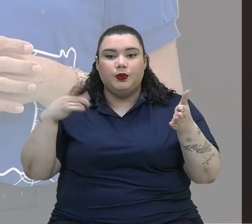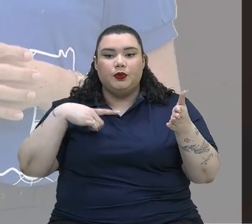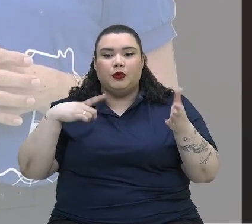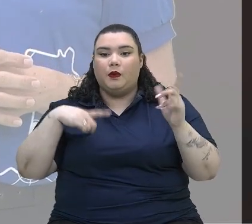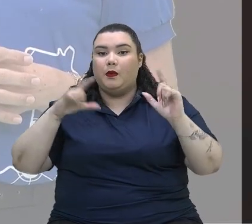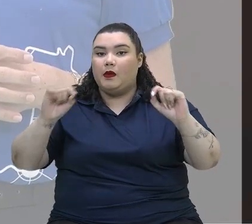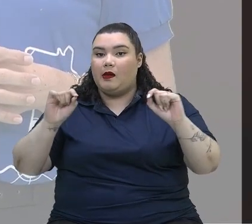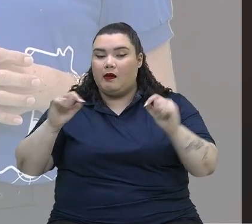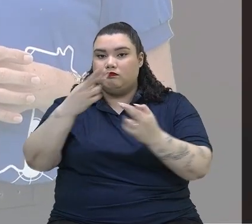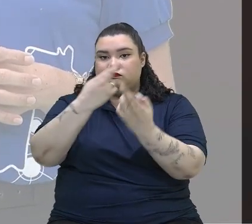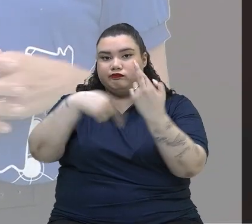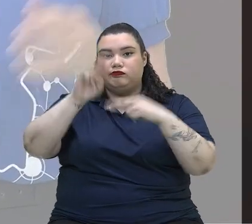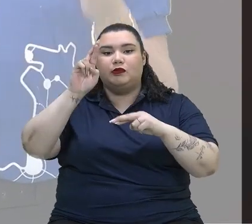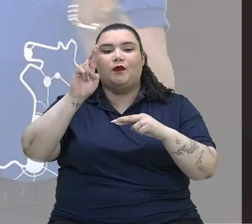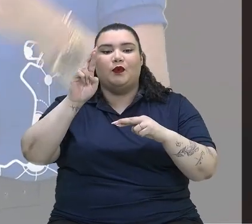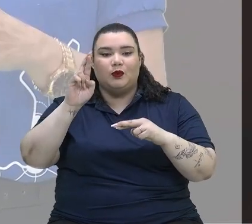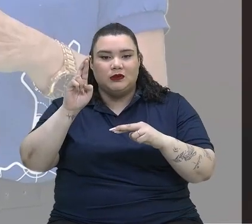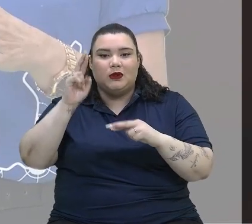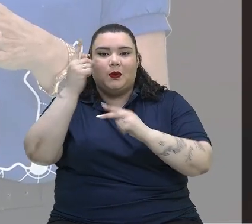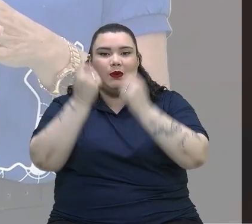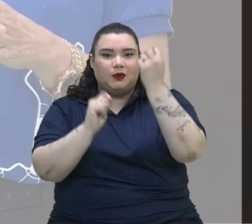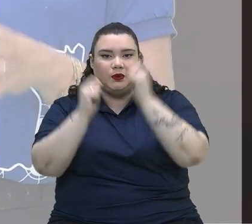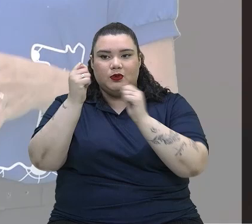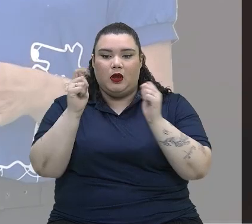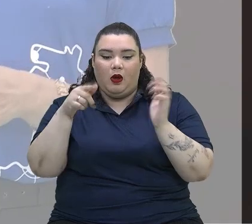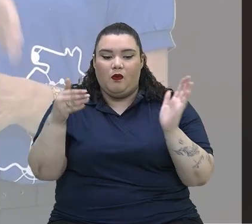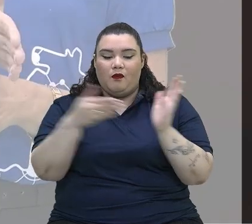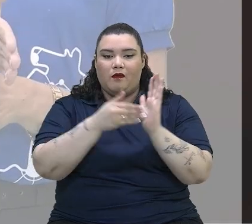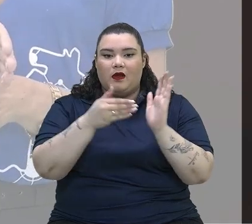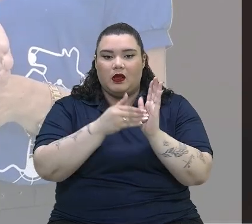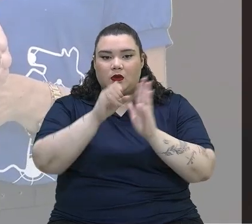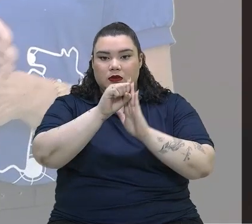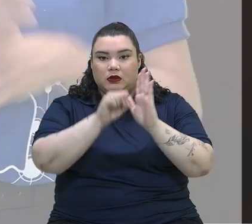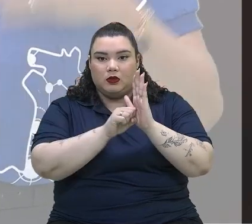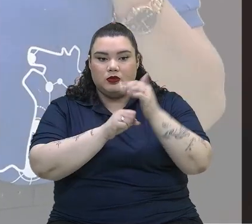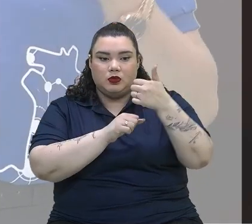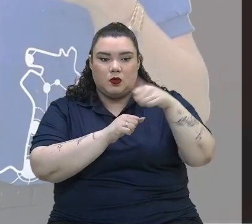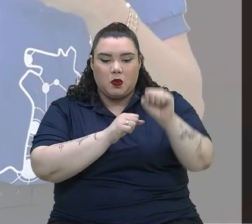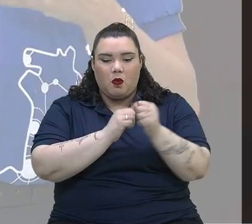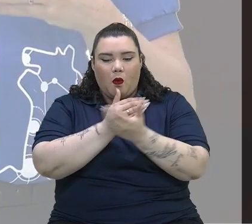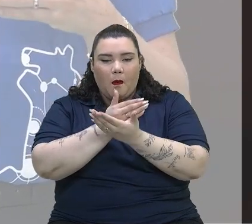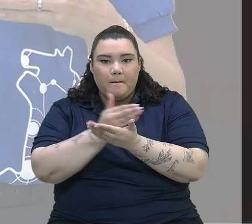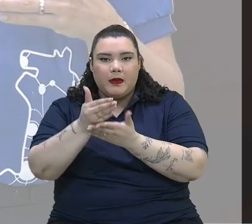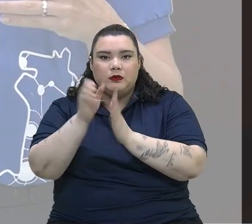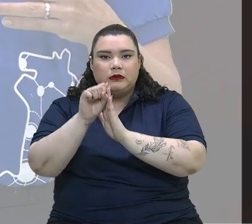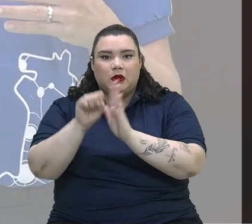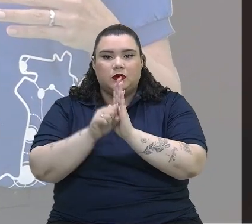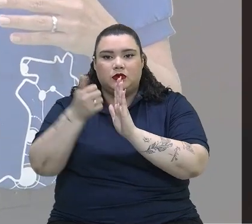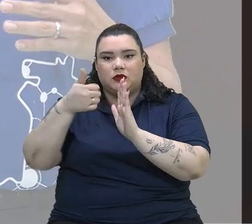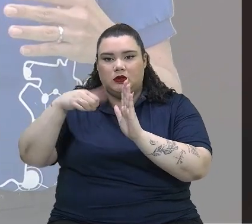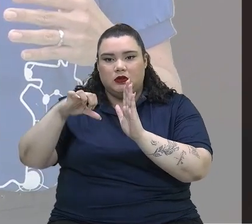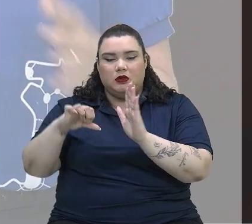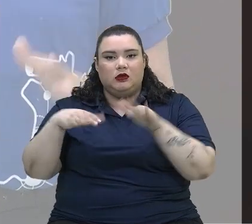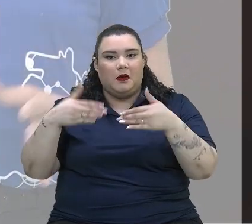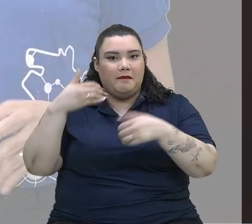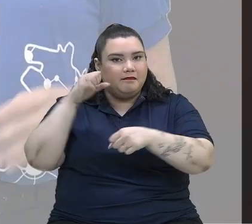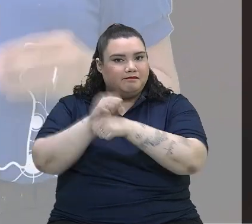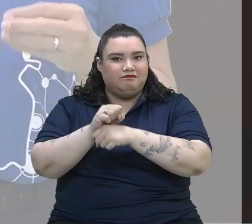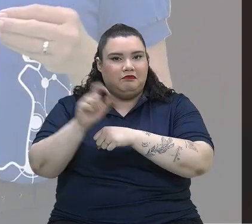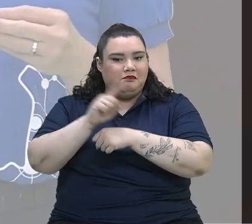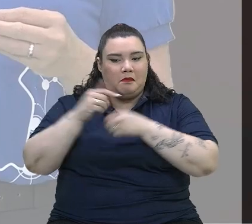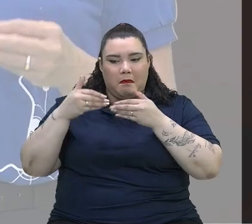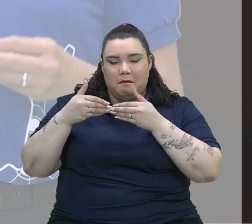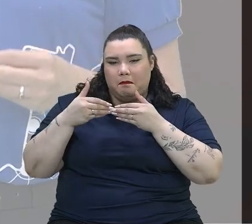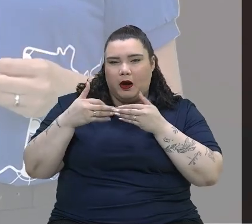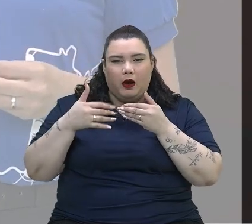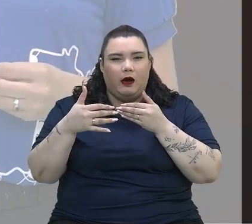grande revolução, justamente que é o final do século XVIII, entrando no século XIX, e aí não para mais.